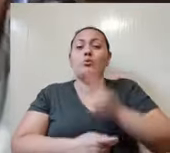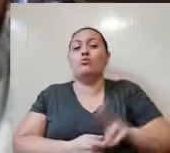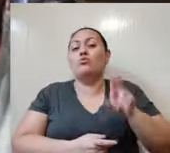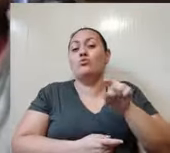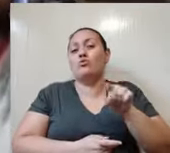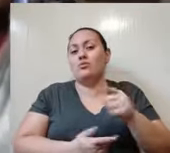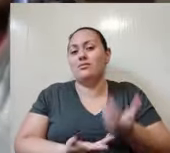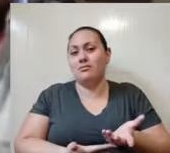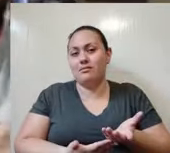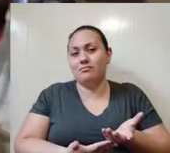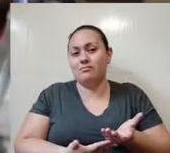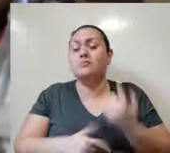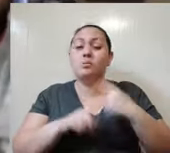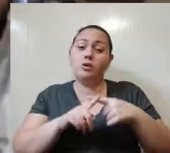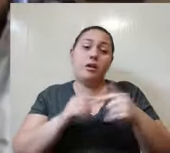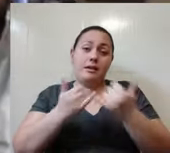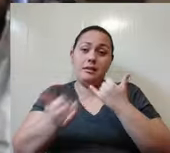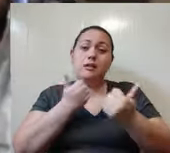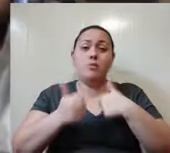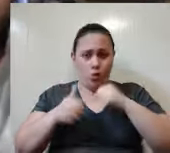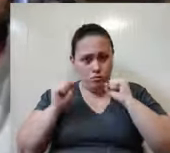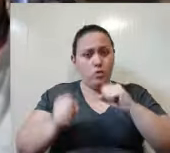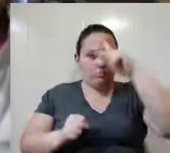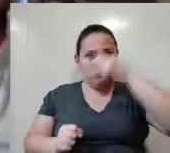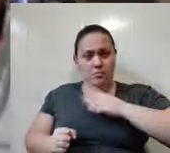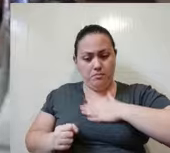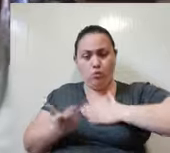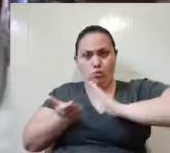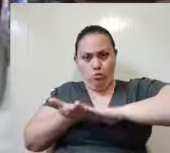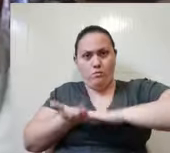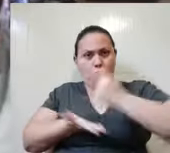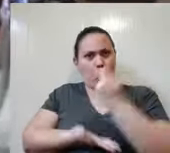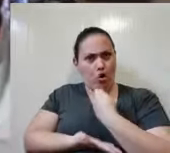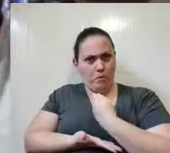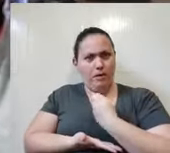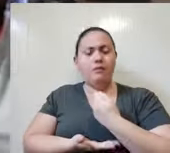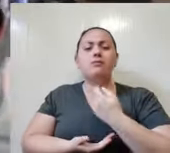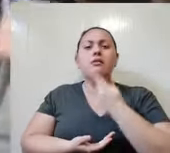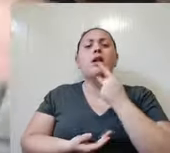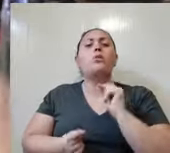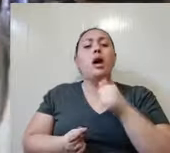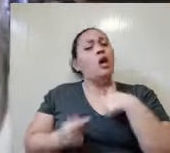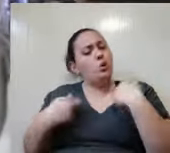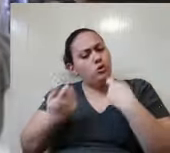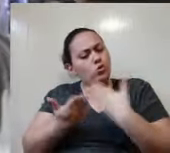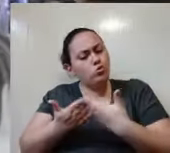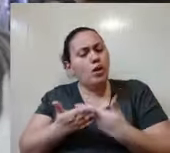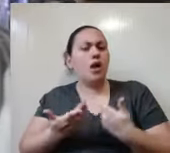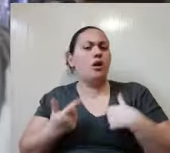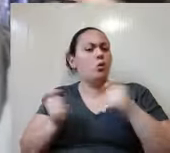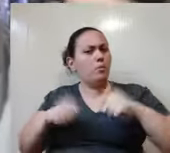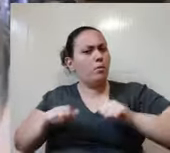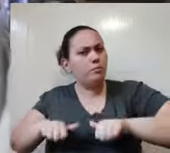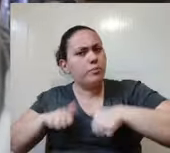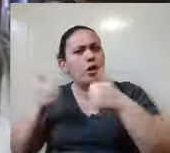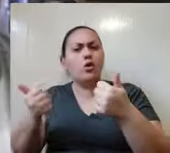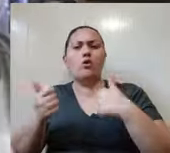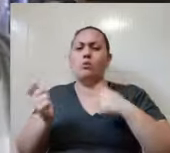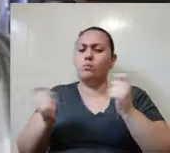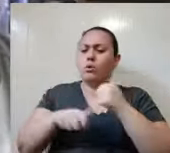lado, eu posso usar essa minha autocobrança para poder dizer, eu preciso estudar mais, eu posso melhorar, eu posso me